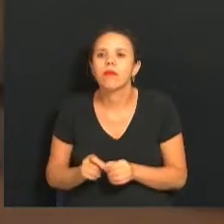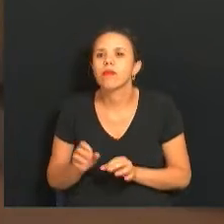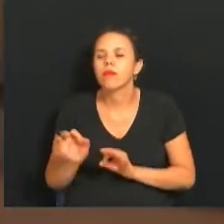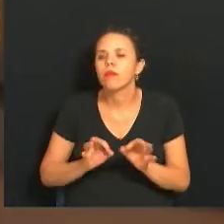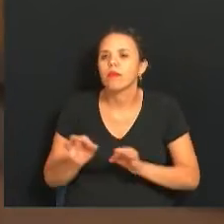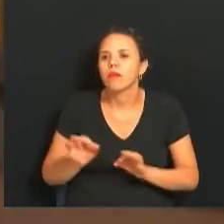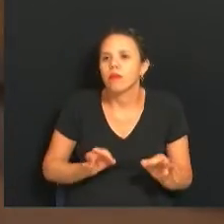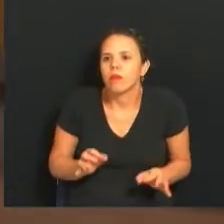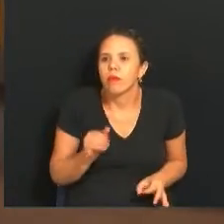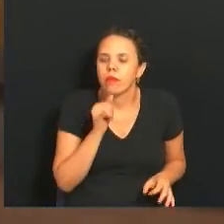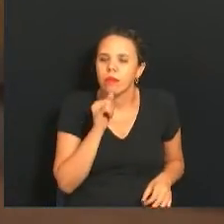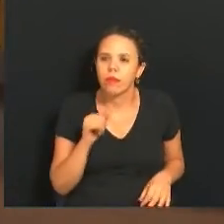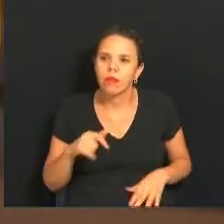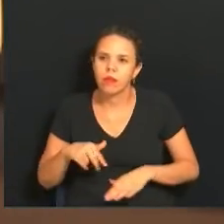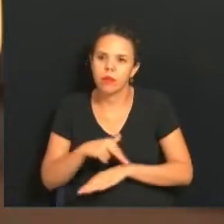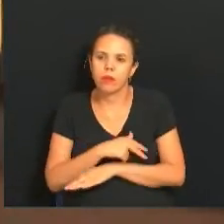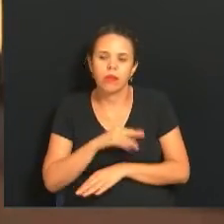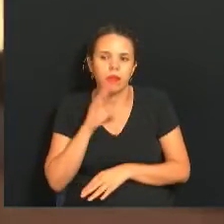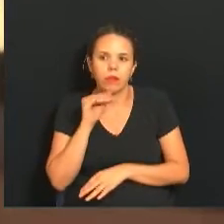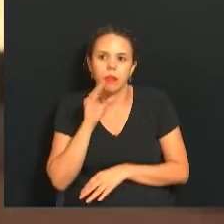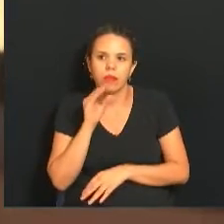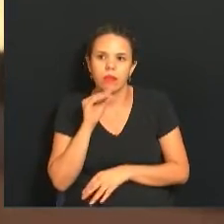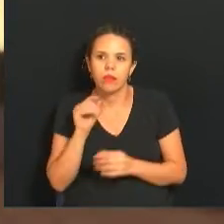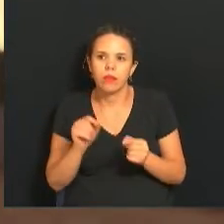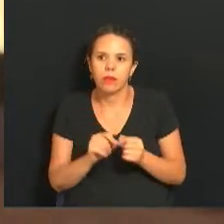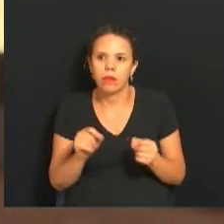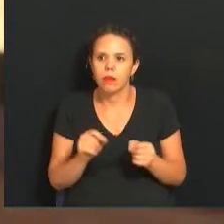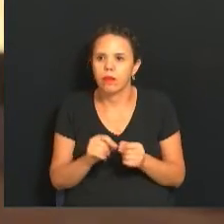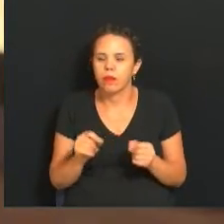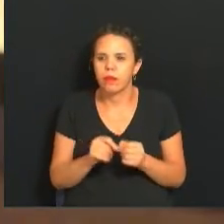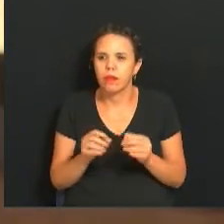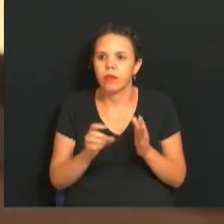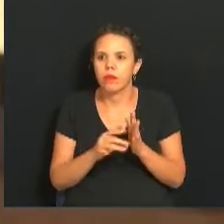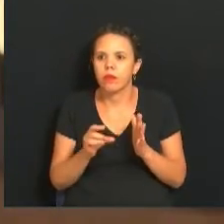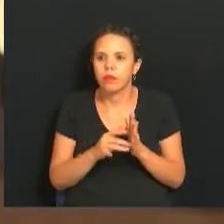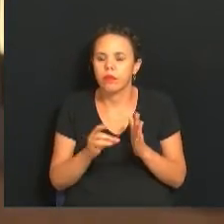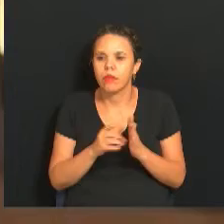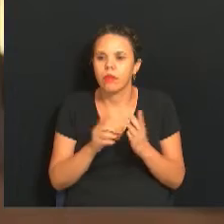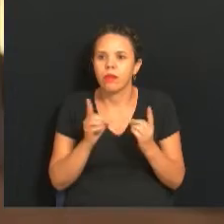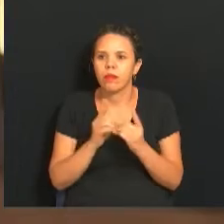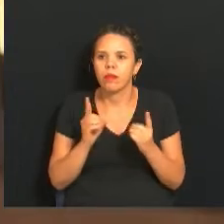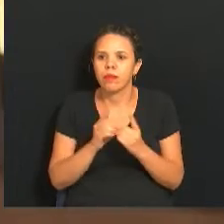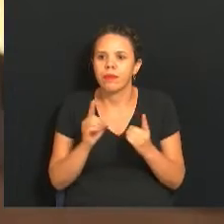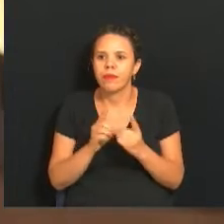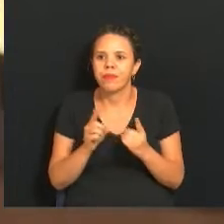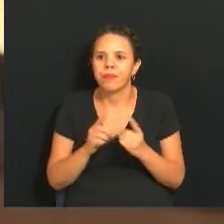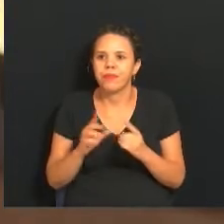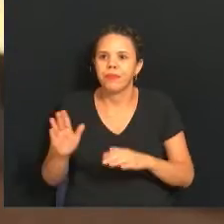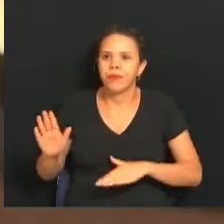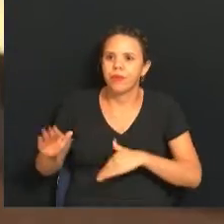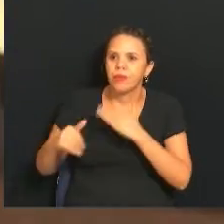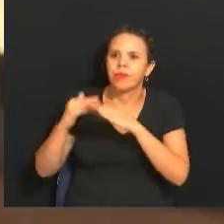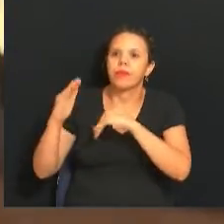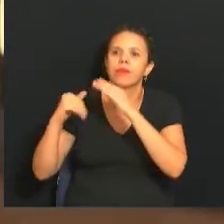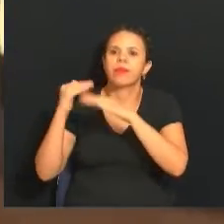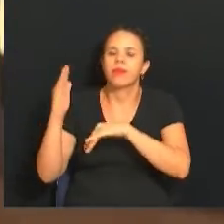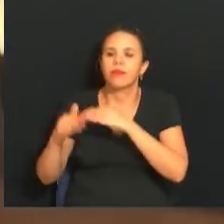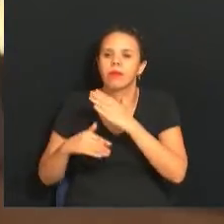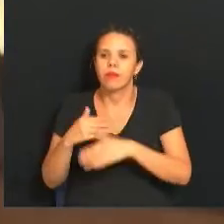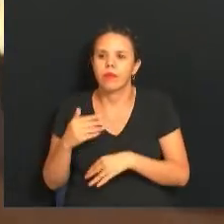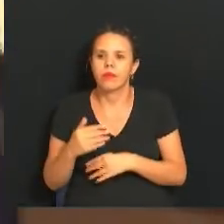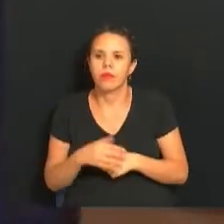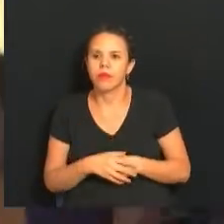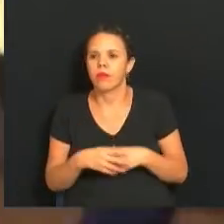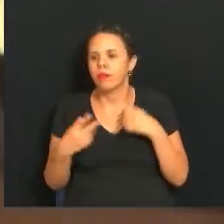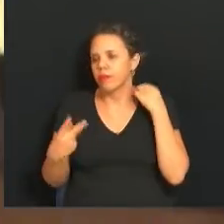provador, o colaborador ele precisa saber fazer uma vitrine, que é onde ele aquece o desenvolvimento do insight dele,